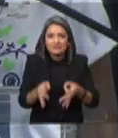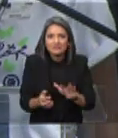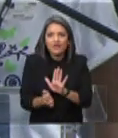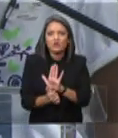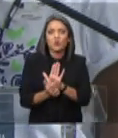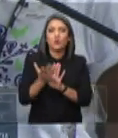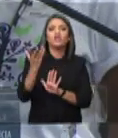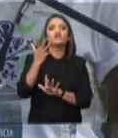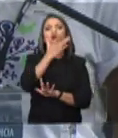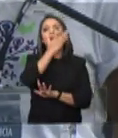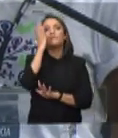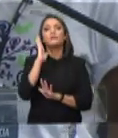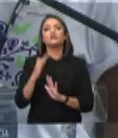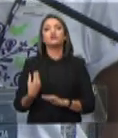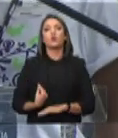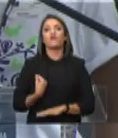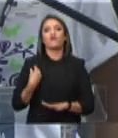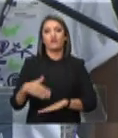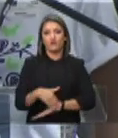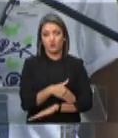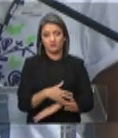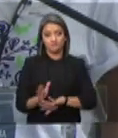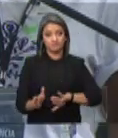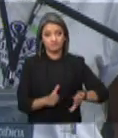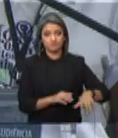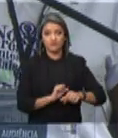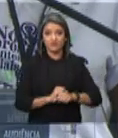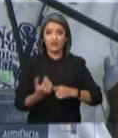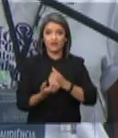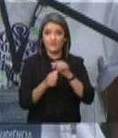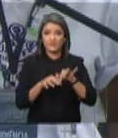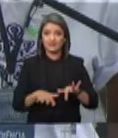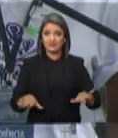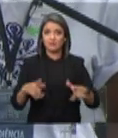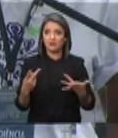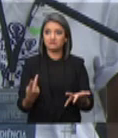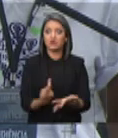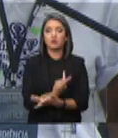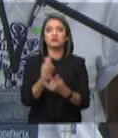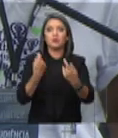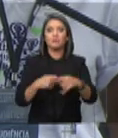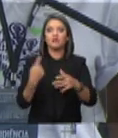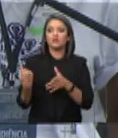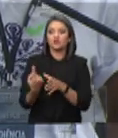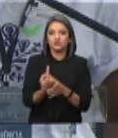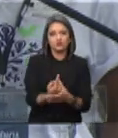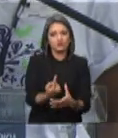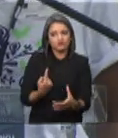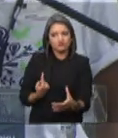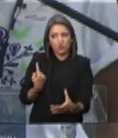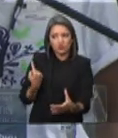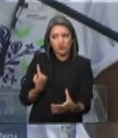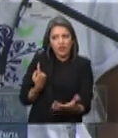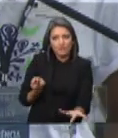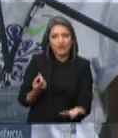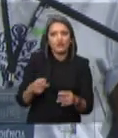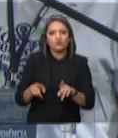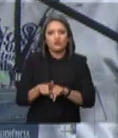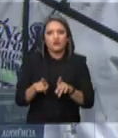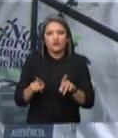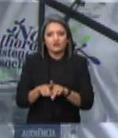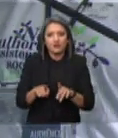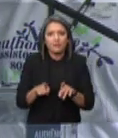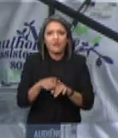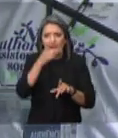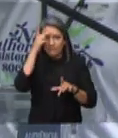pessoas situação de rua durante a pandemia com a necessidade de isolamento social e a consequente redução de pessoas circulando